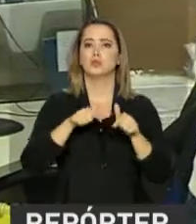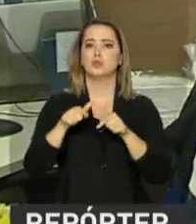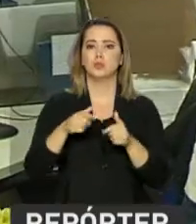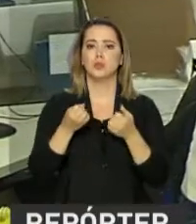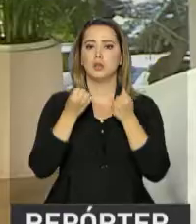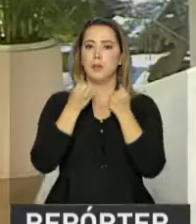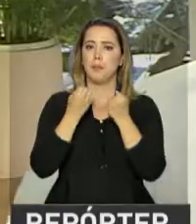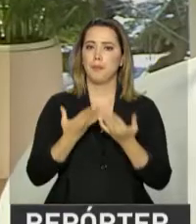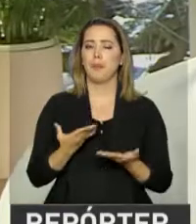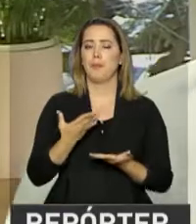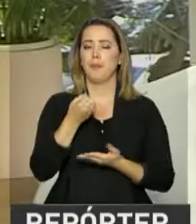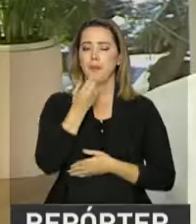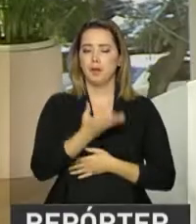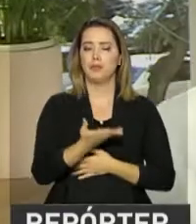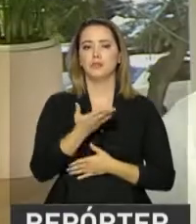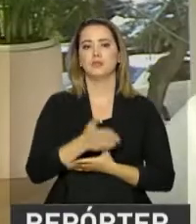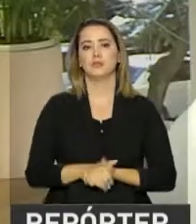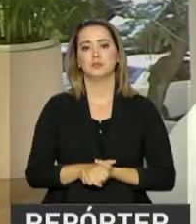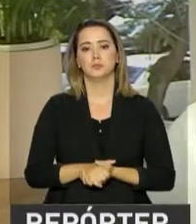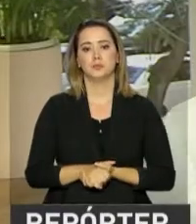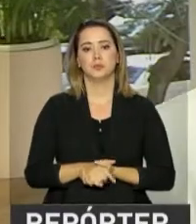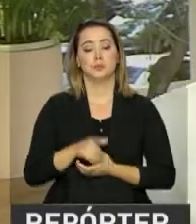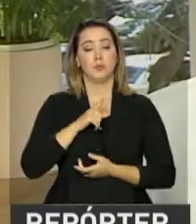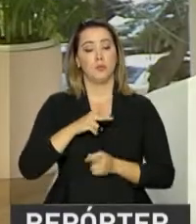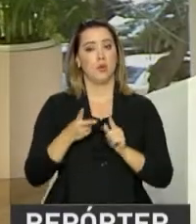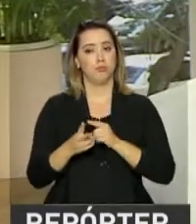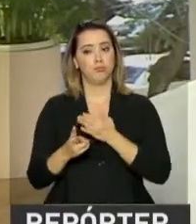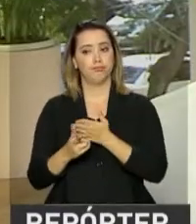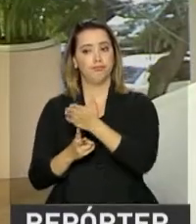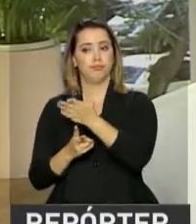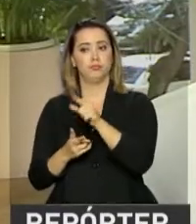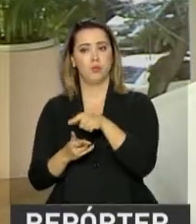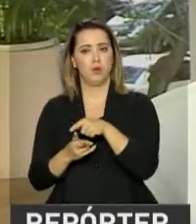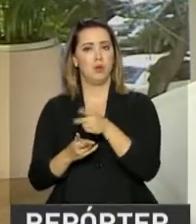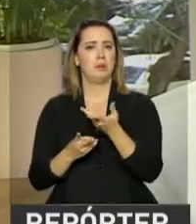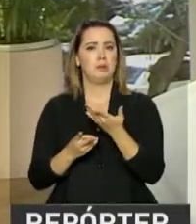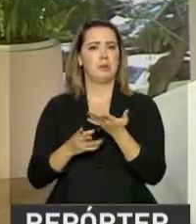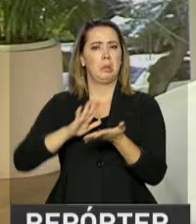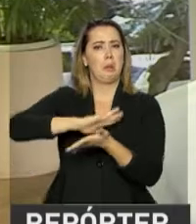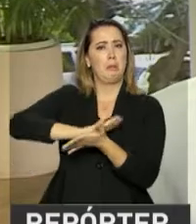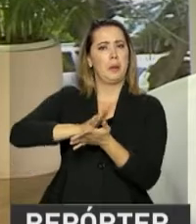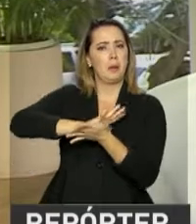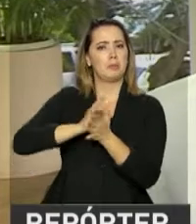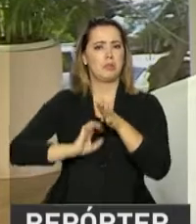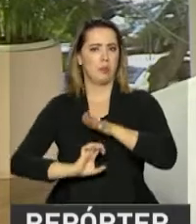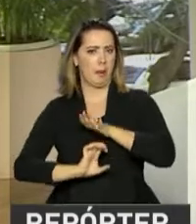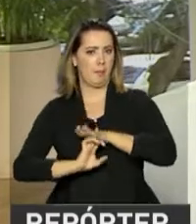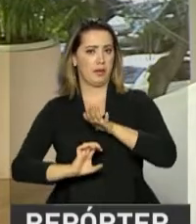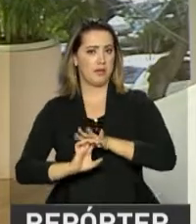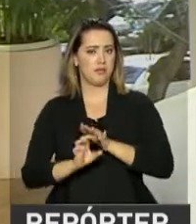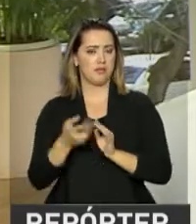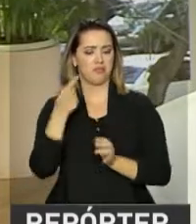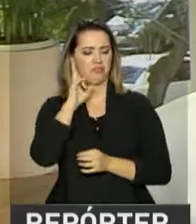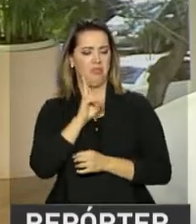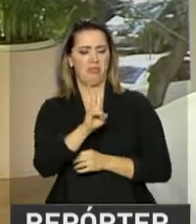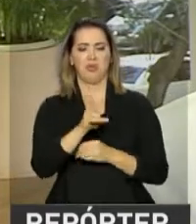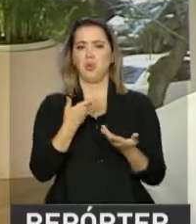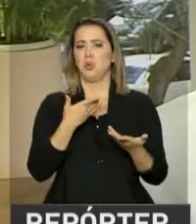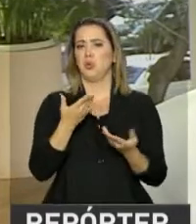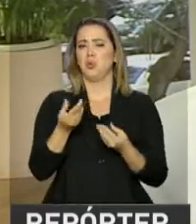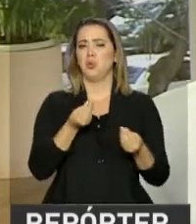serviço acho que existe duas vias a primeira é do povo eo preconceito da empresa não achar com deficiência